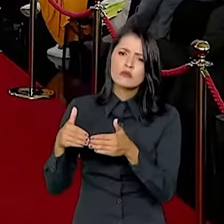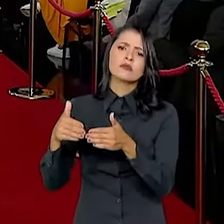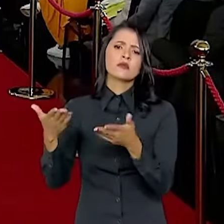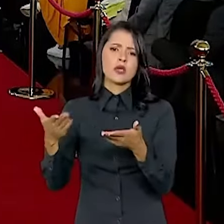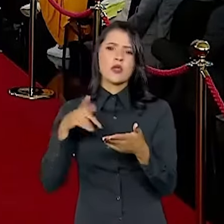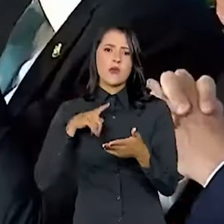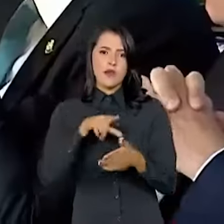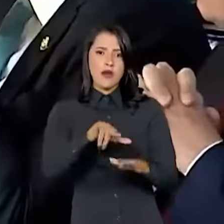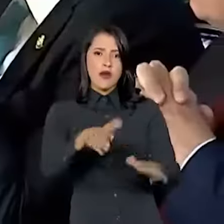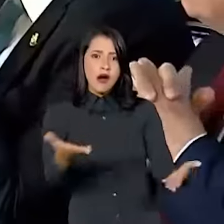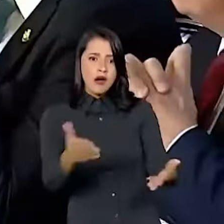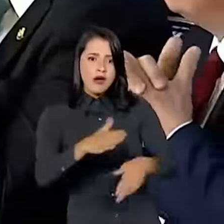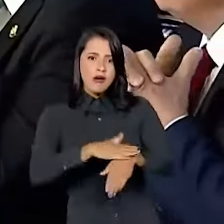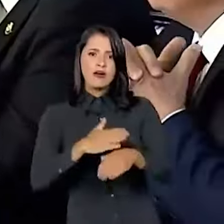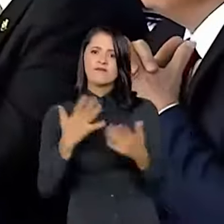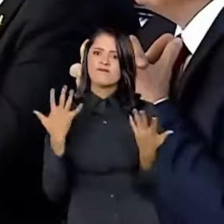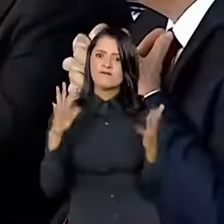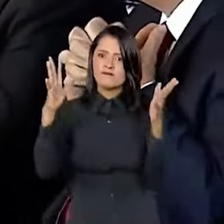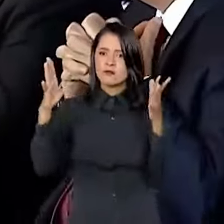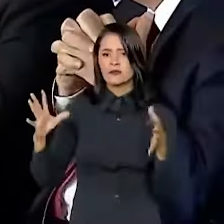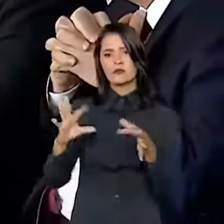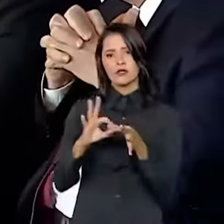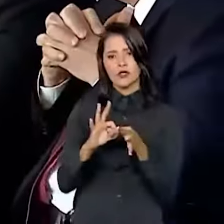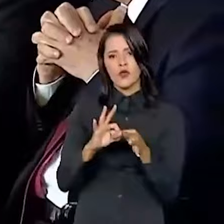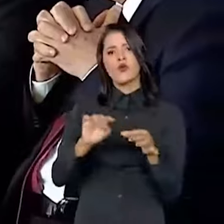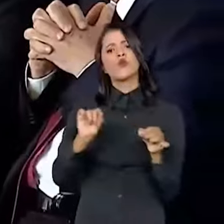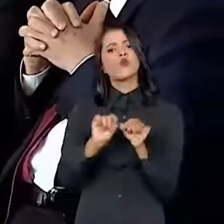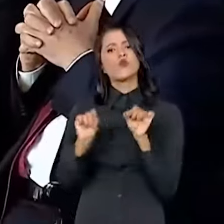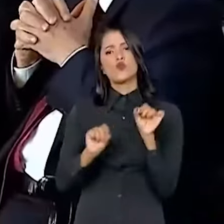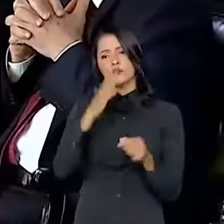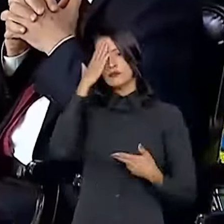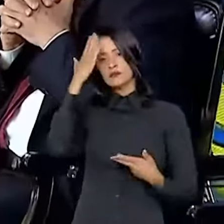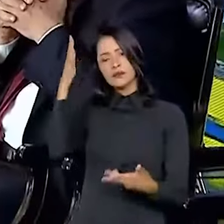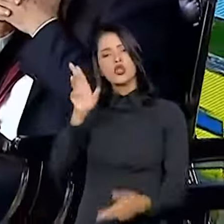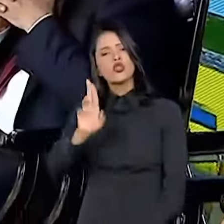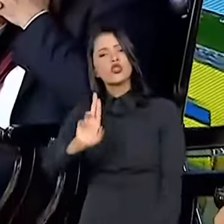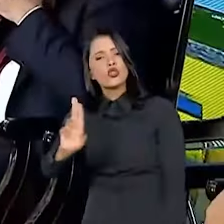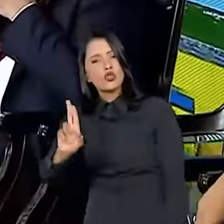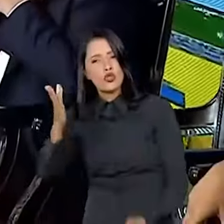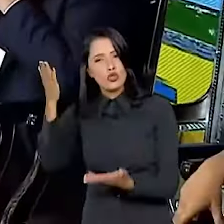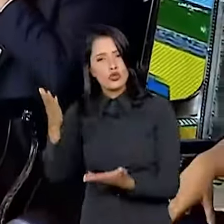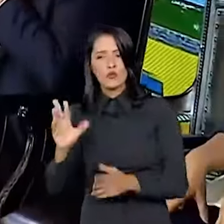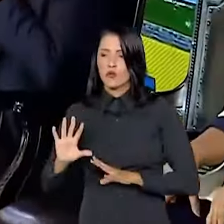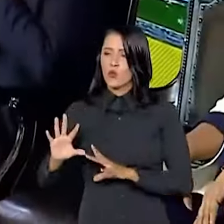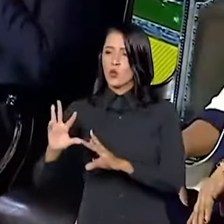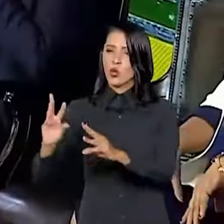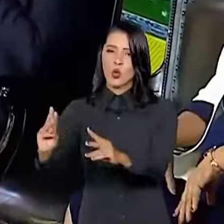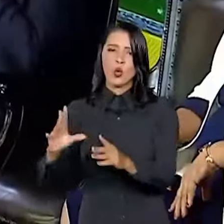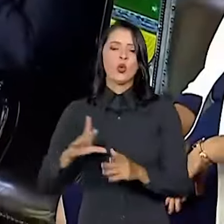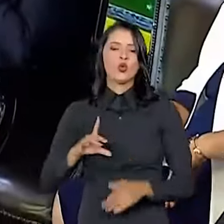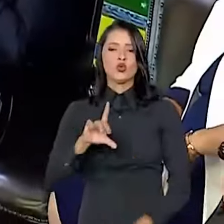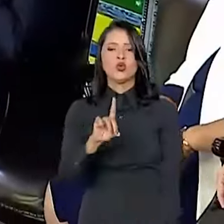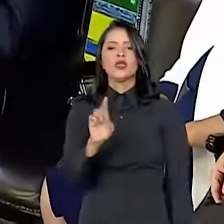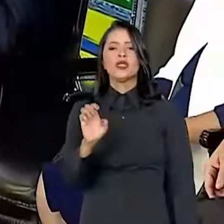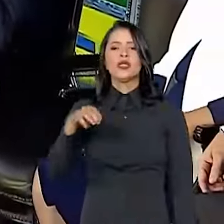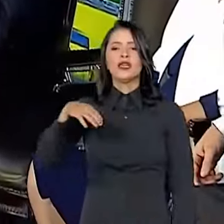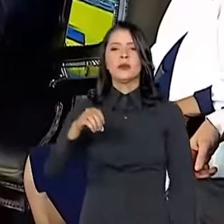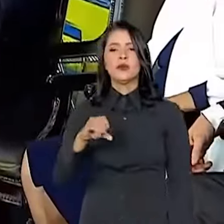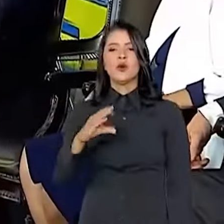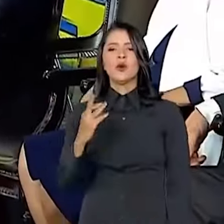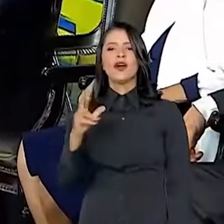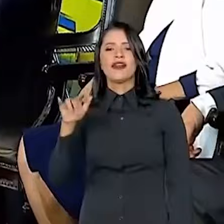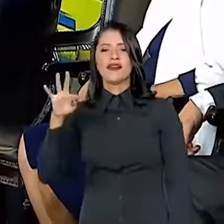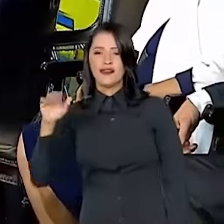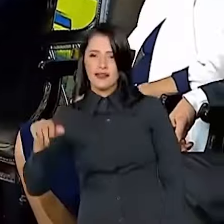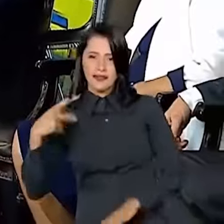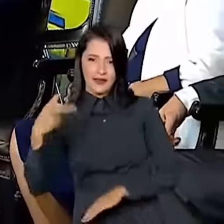para celebrar essa união, fazendo um agradecimento em nome de todos os democratas do país, a